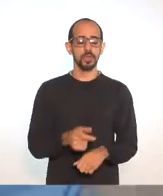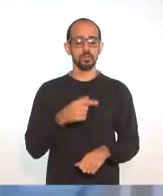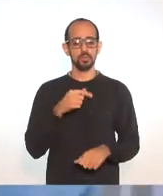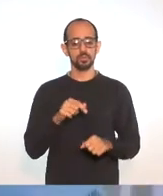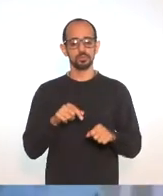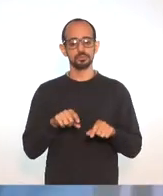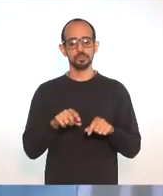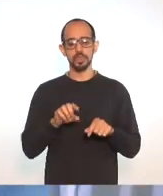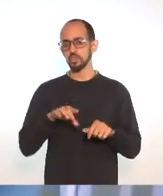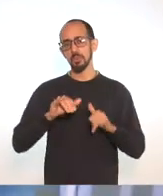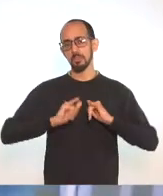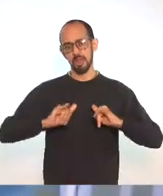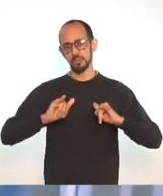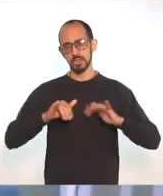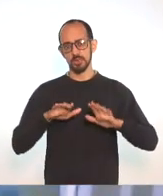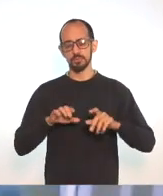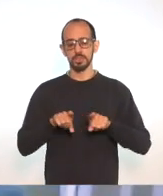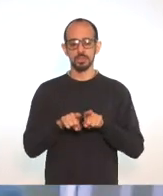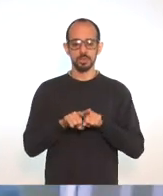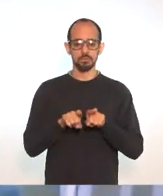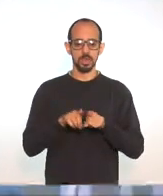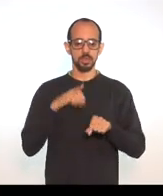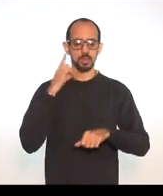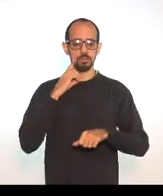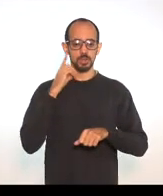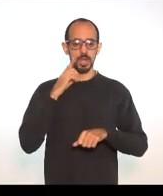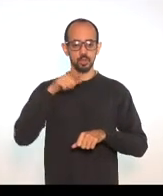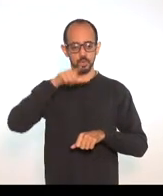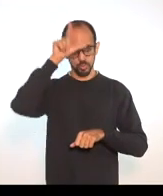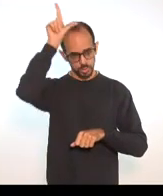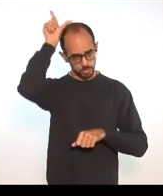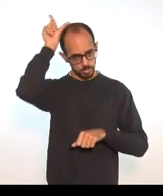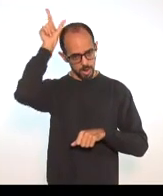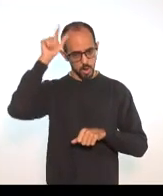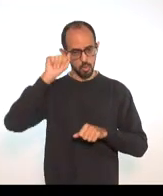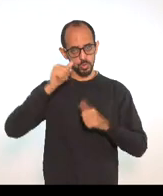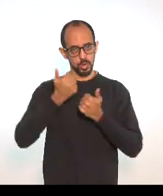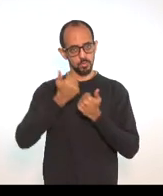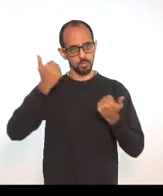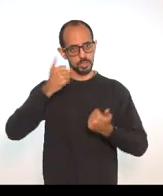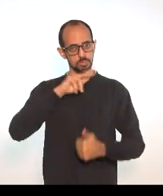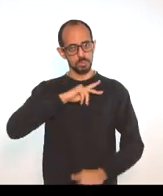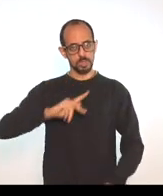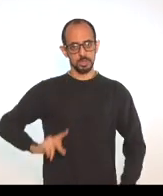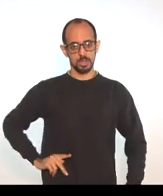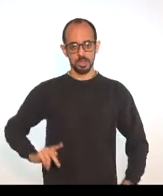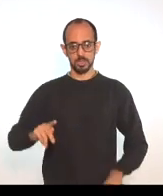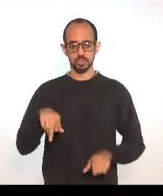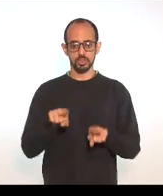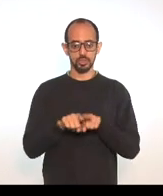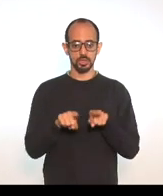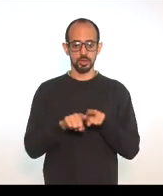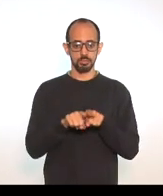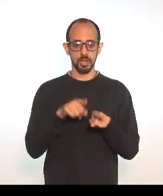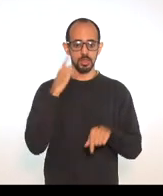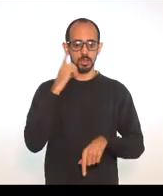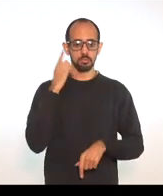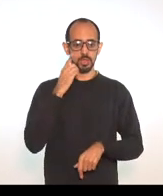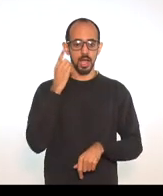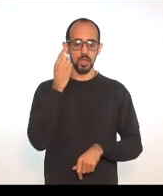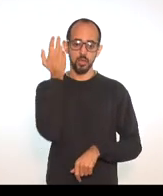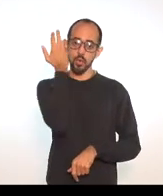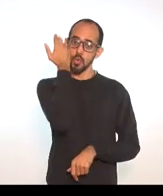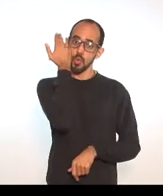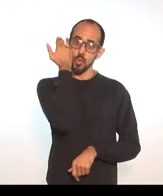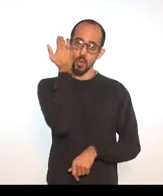sendo pedido com as presenças do deputado Luiz Paulo Corrêa da Rocha vice presidente desta comissão e o deputado Eliomar Coelho